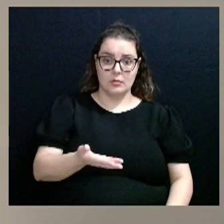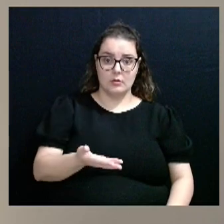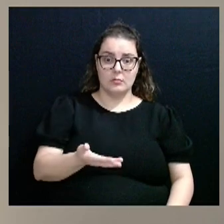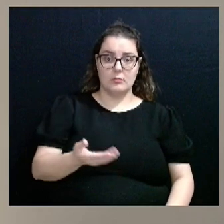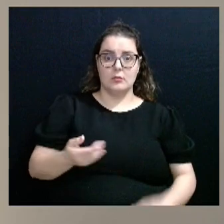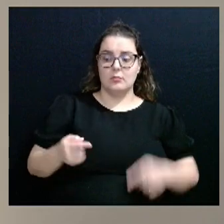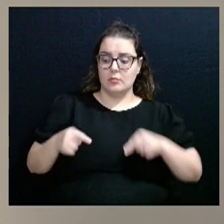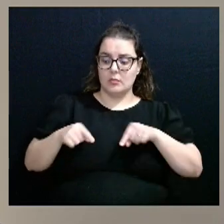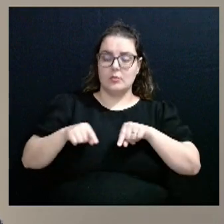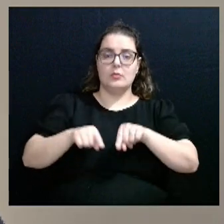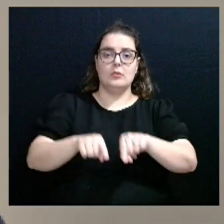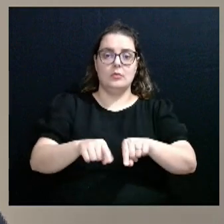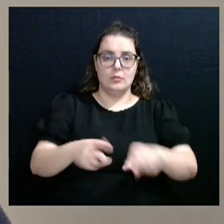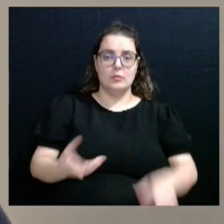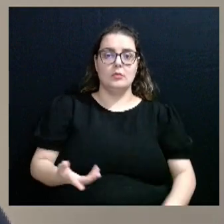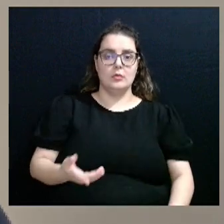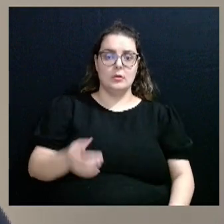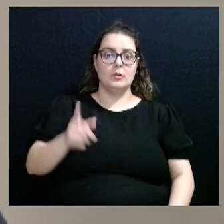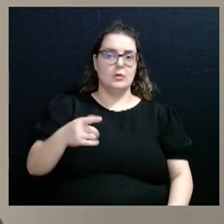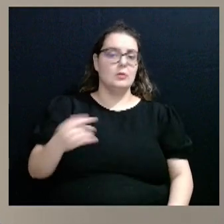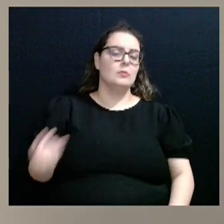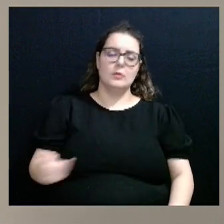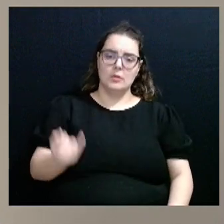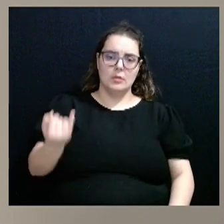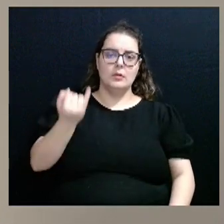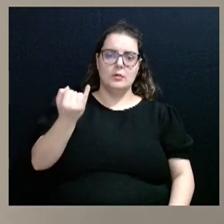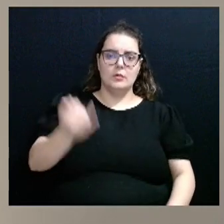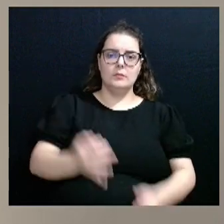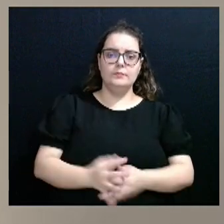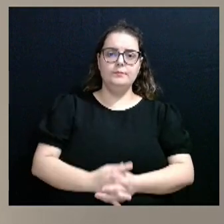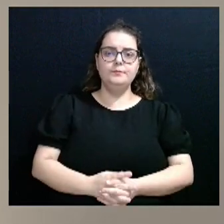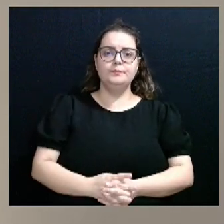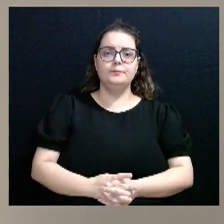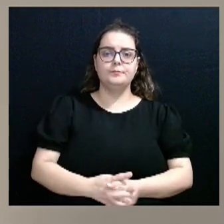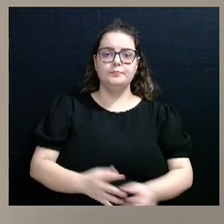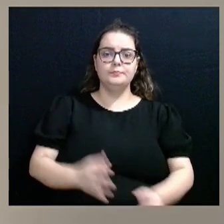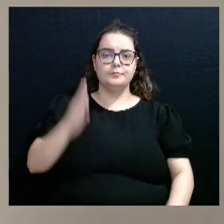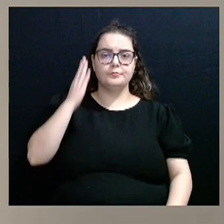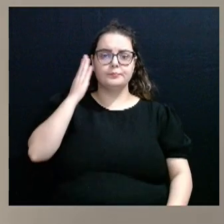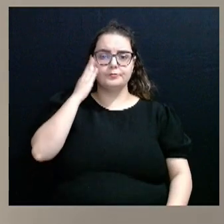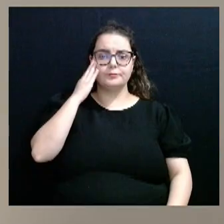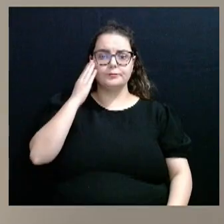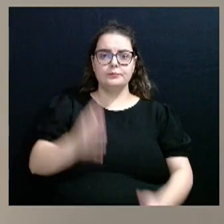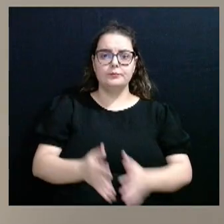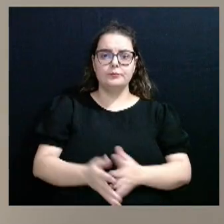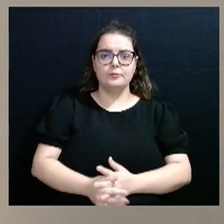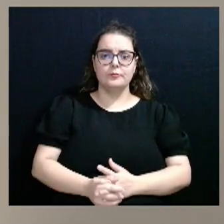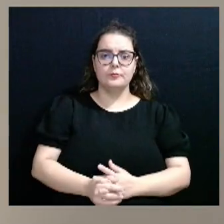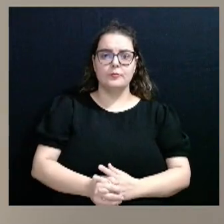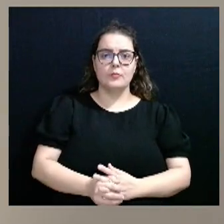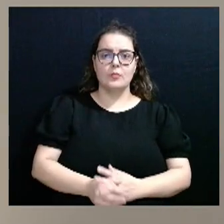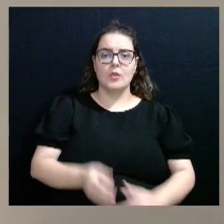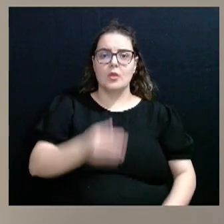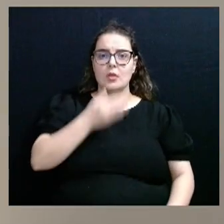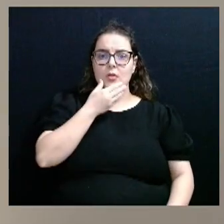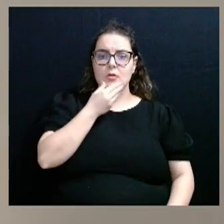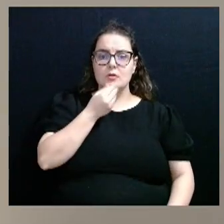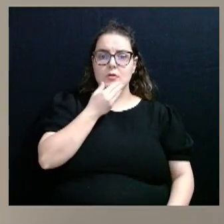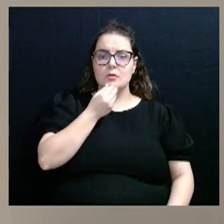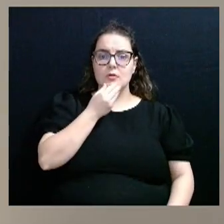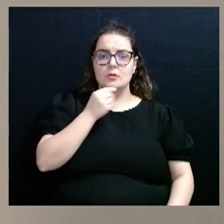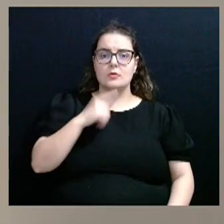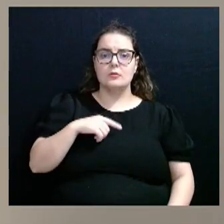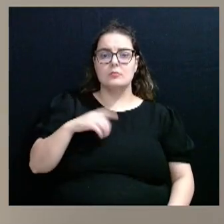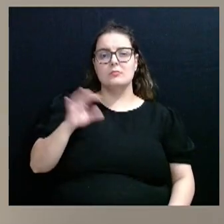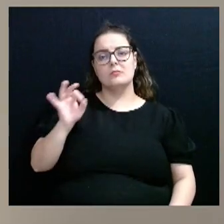mulheres, ele é muito relevante mesmo, porque sabemos que os homens têm uma tendência menor